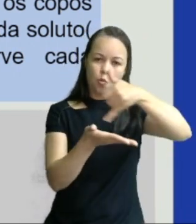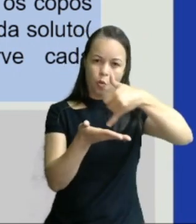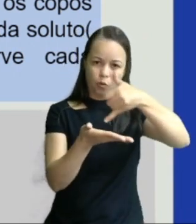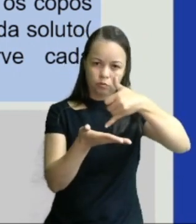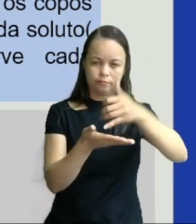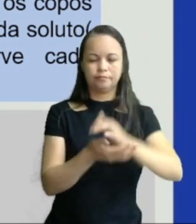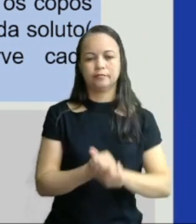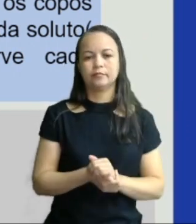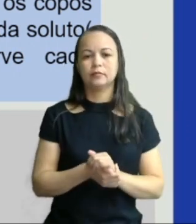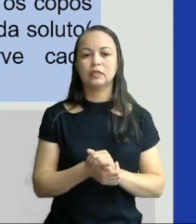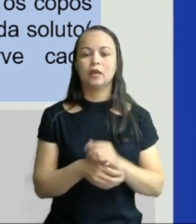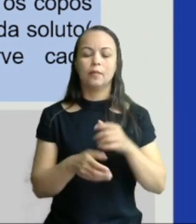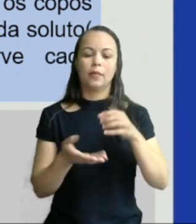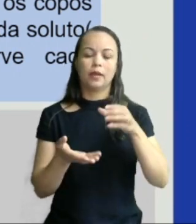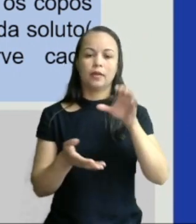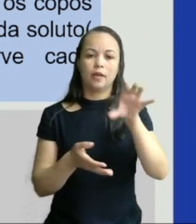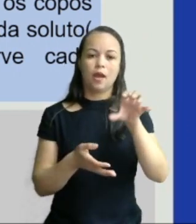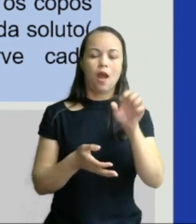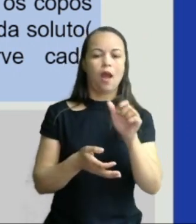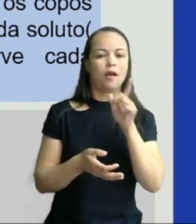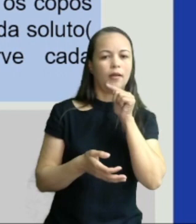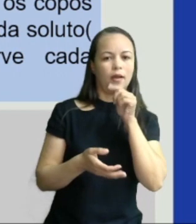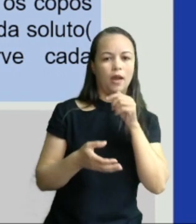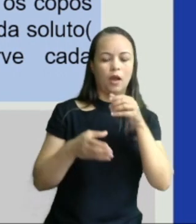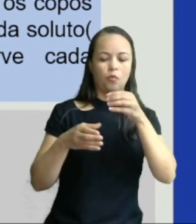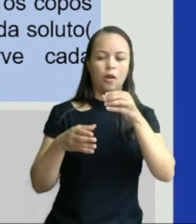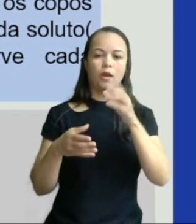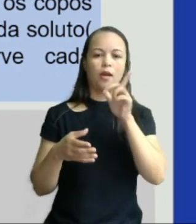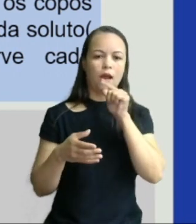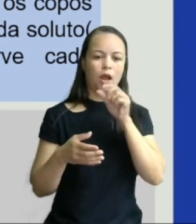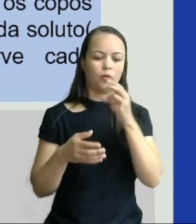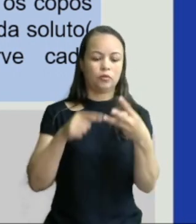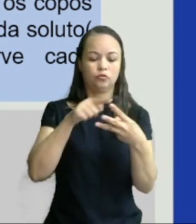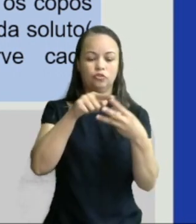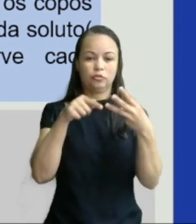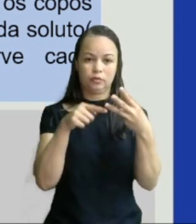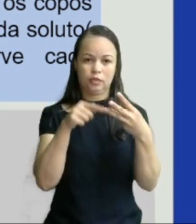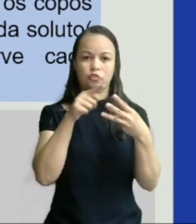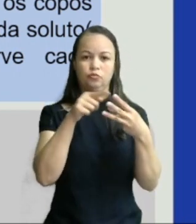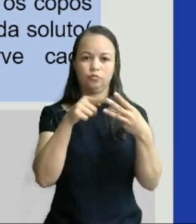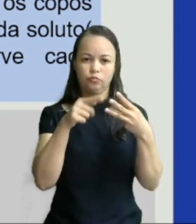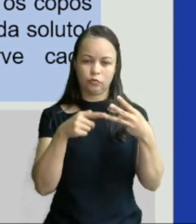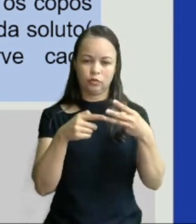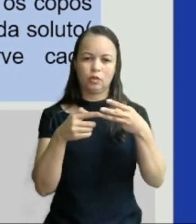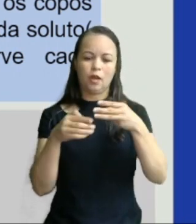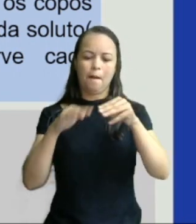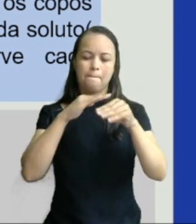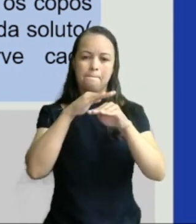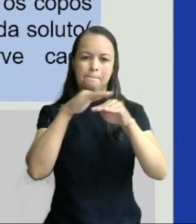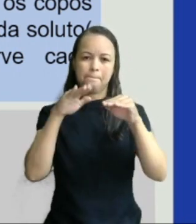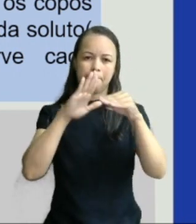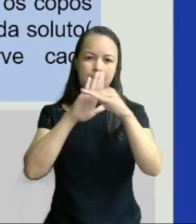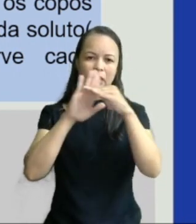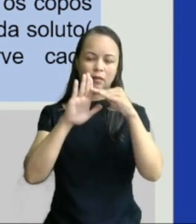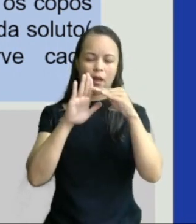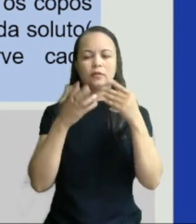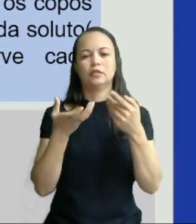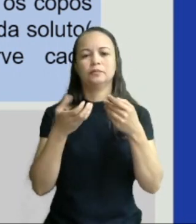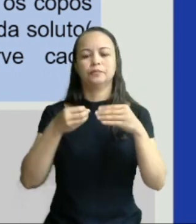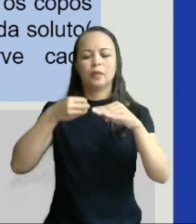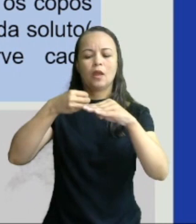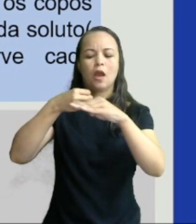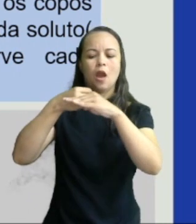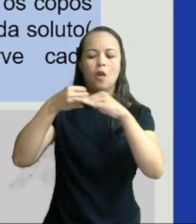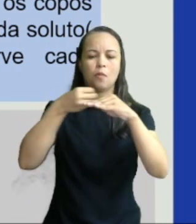que é o solvente, não é isso? Em todos os copos. Pode botar metade. E depois coloque 2 colheres de